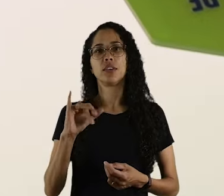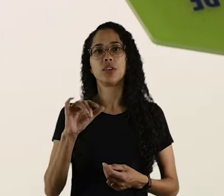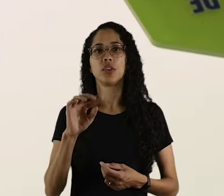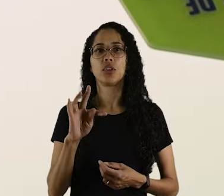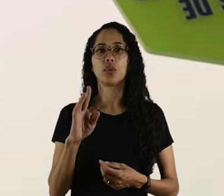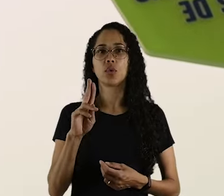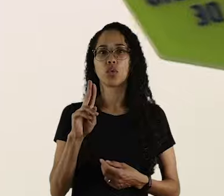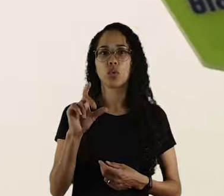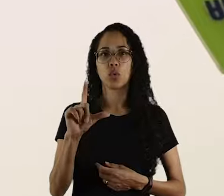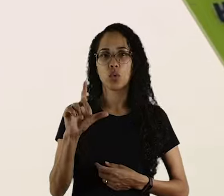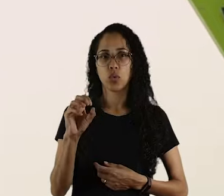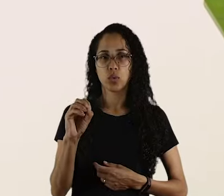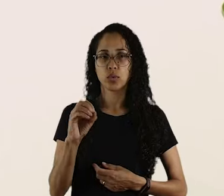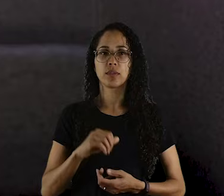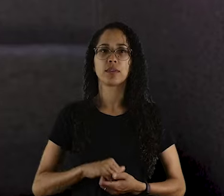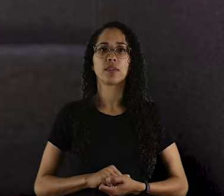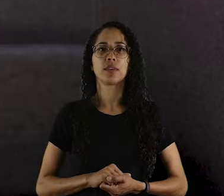valores.